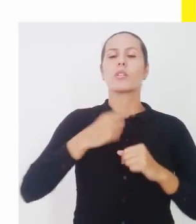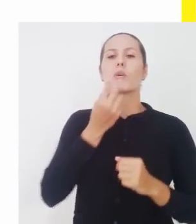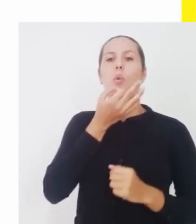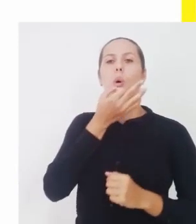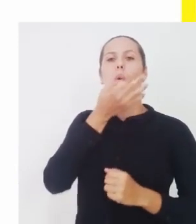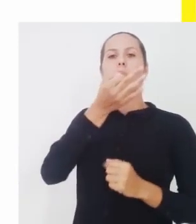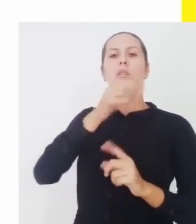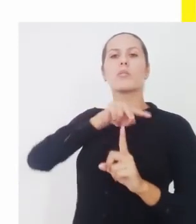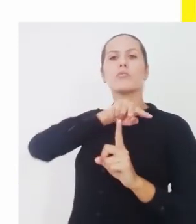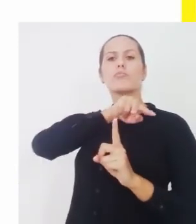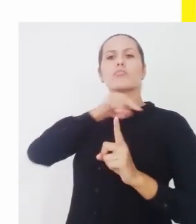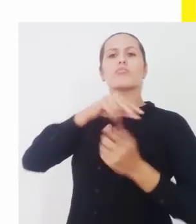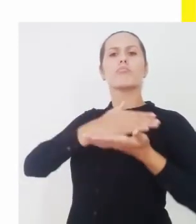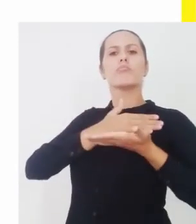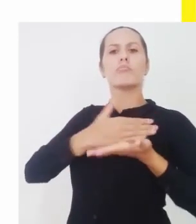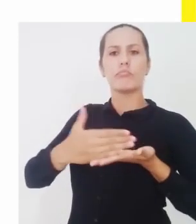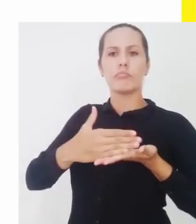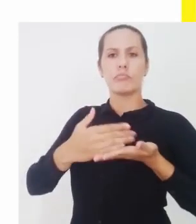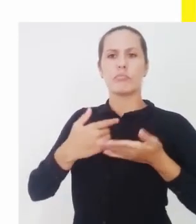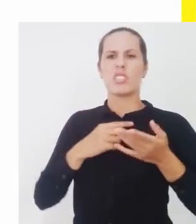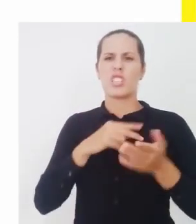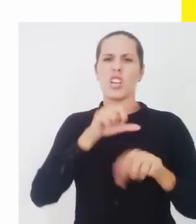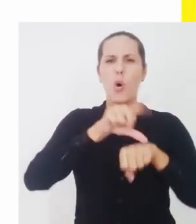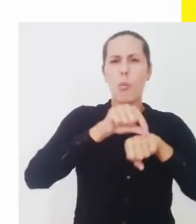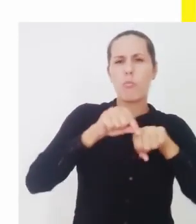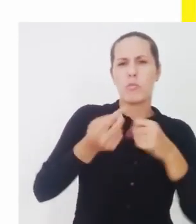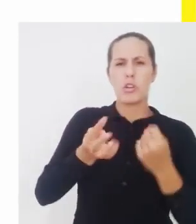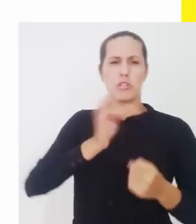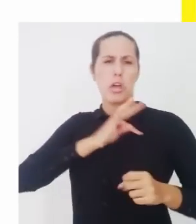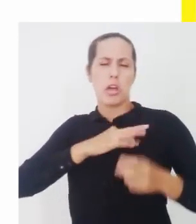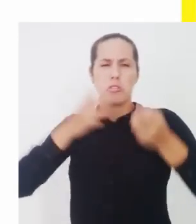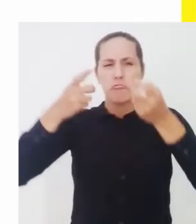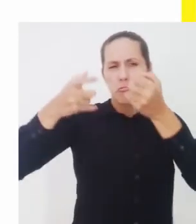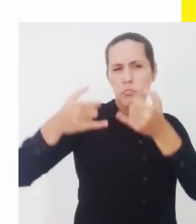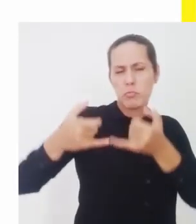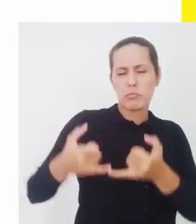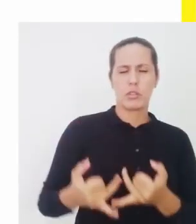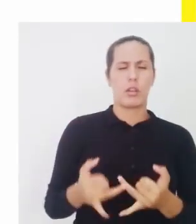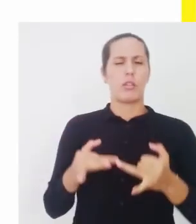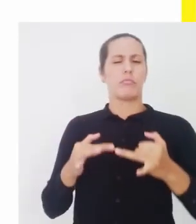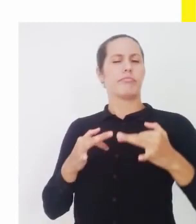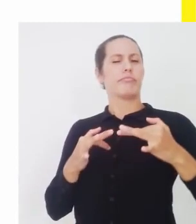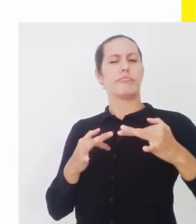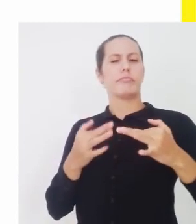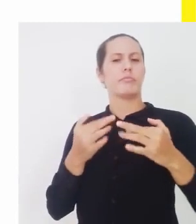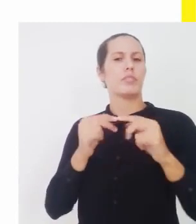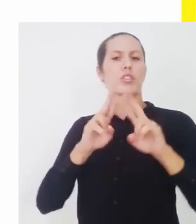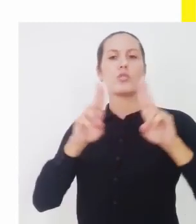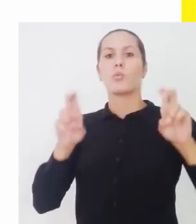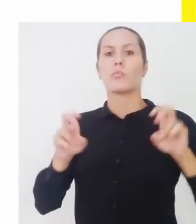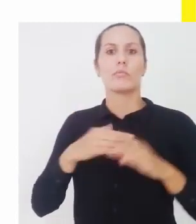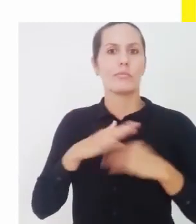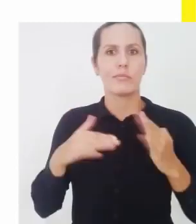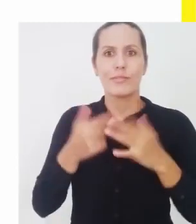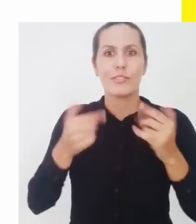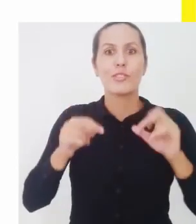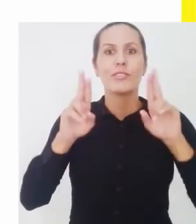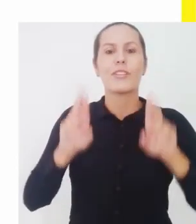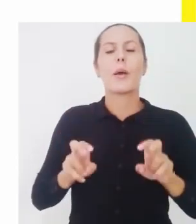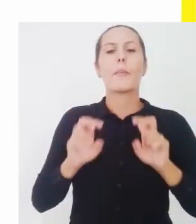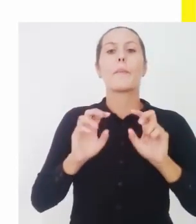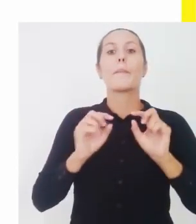história internacional que o Ibis tem, ou seja, ele é mundialmente conhecido. Ela usou um argumento